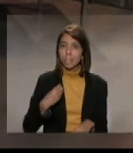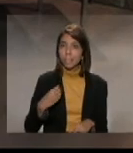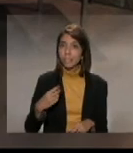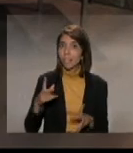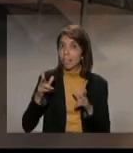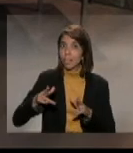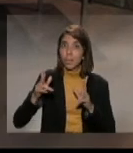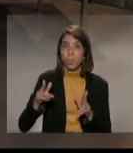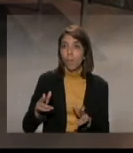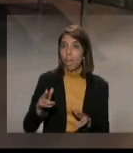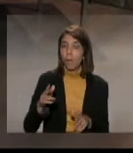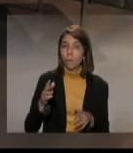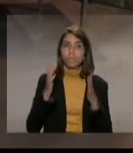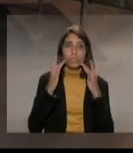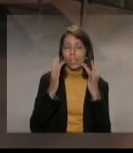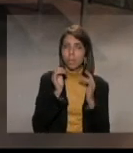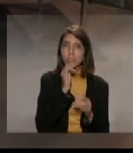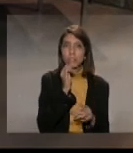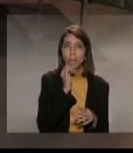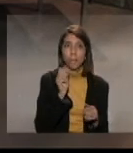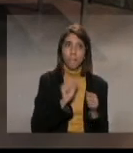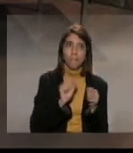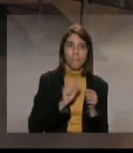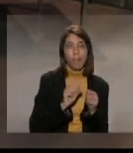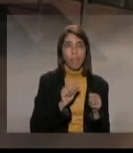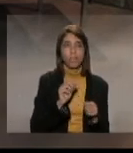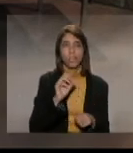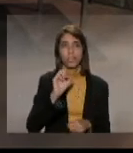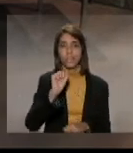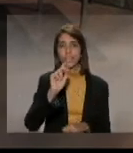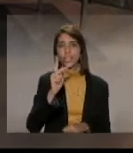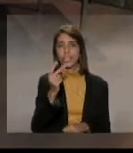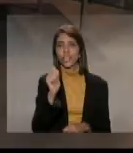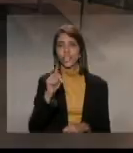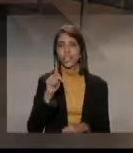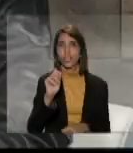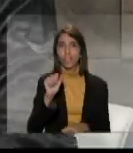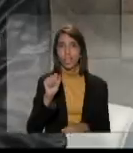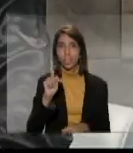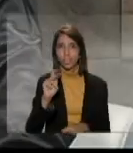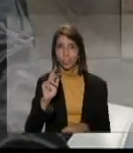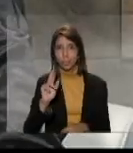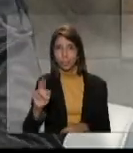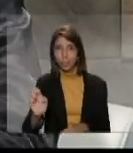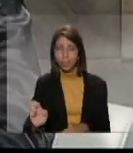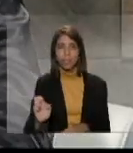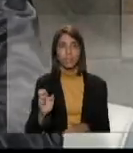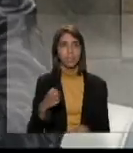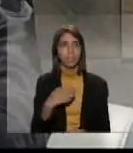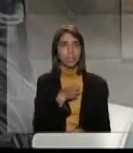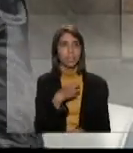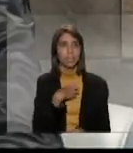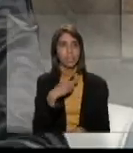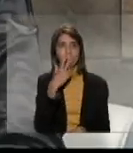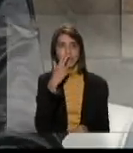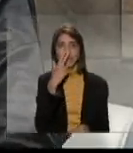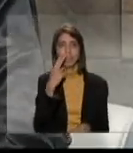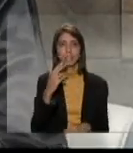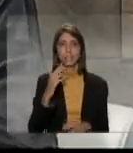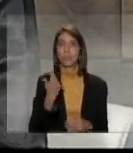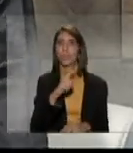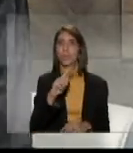mais semelhante às vezes até do que uma peça de teatro por exemplo se você faz um shakespeare pode em algum momento está um pouco dá uma sensação de uma